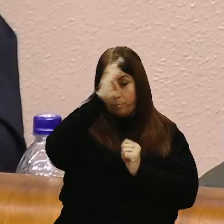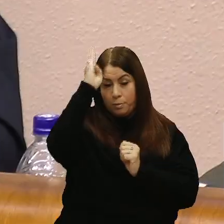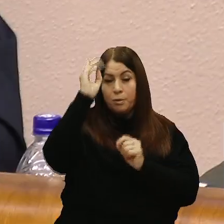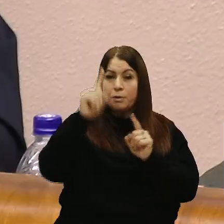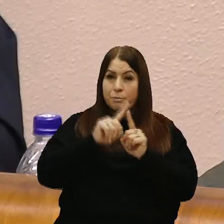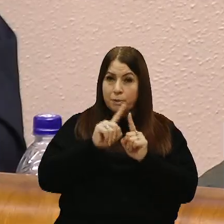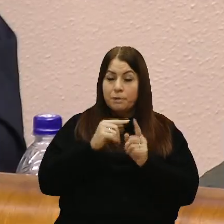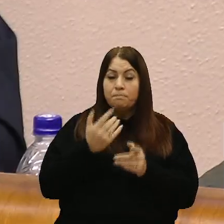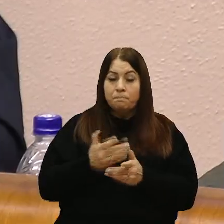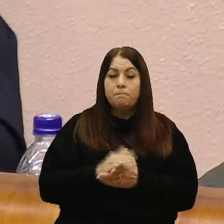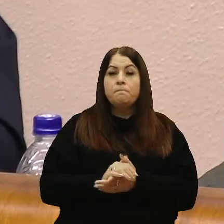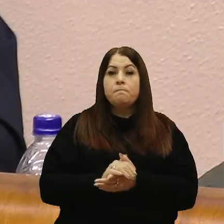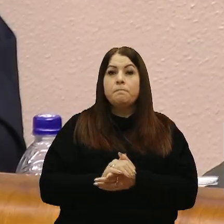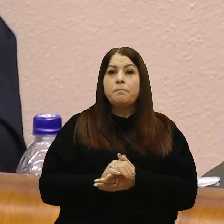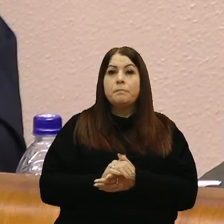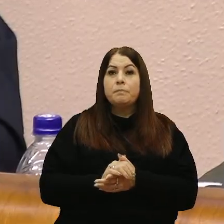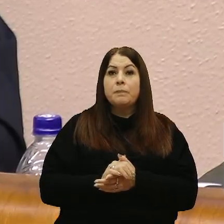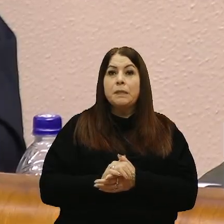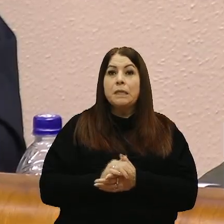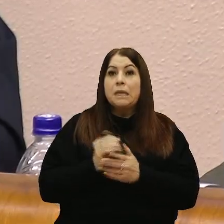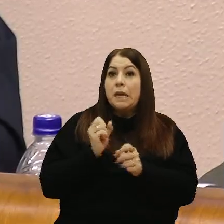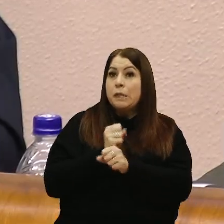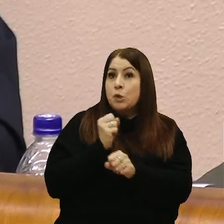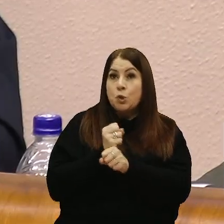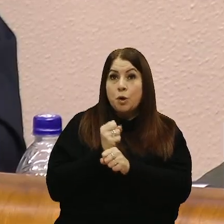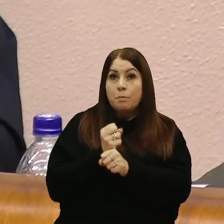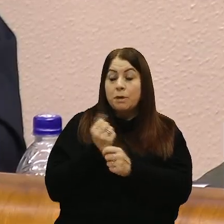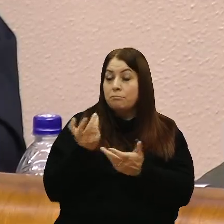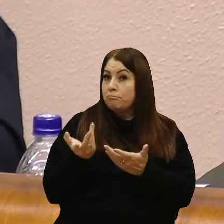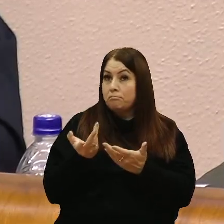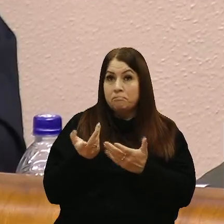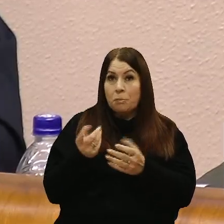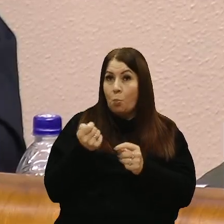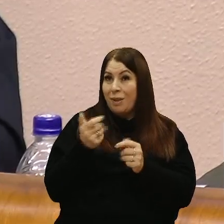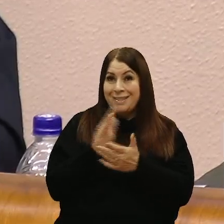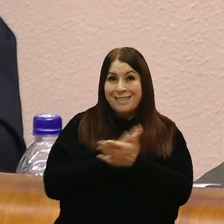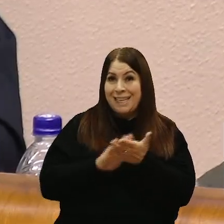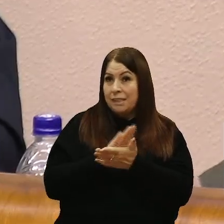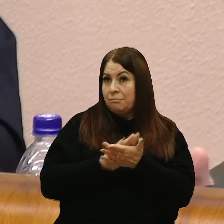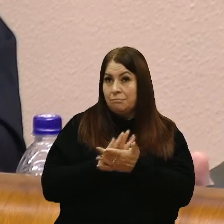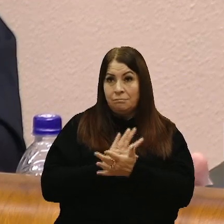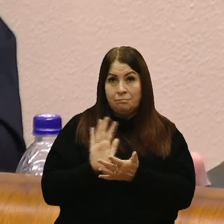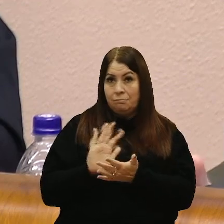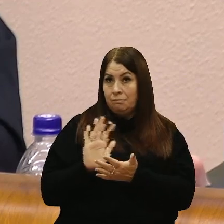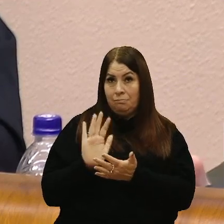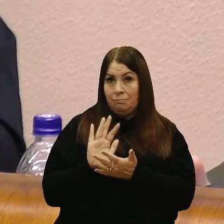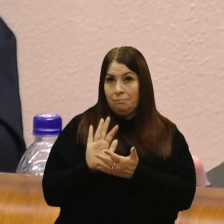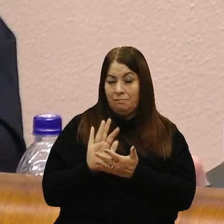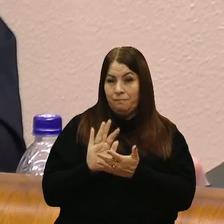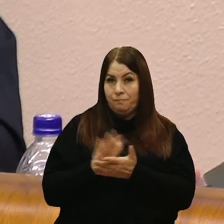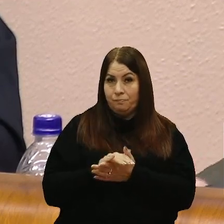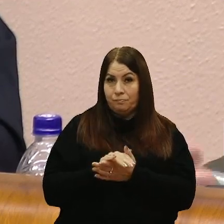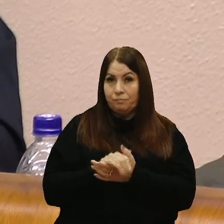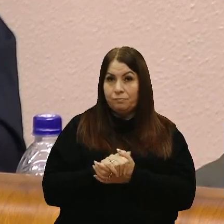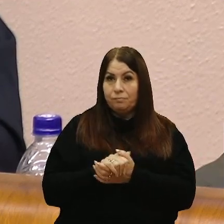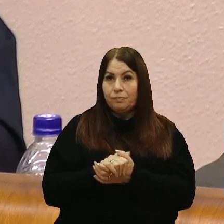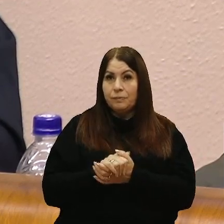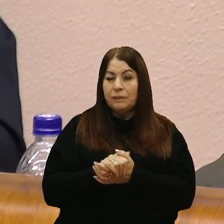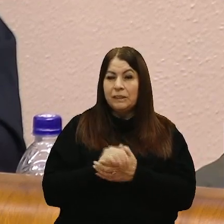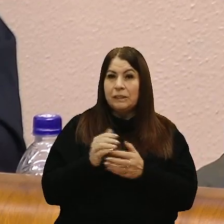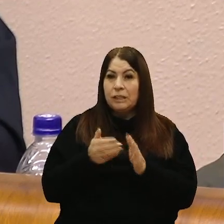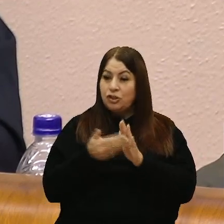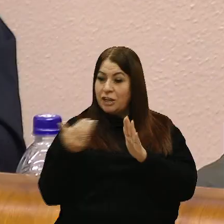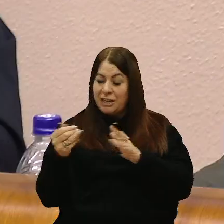entretanto, todavia, em termos de obras, praticamente nada. o desassoreamento